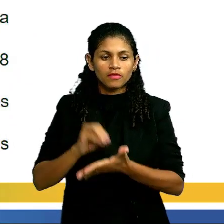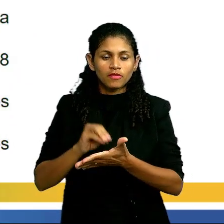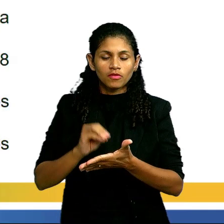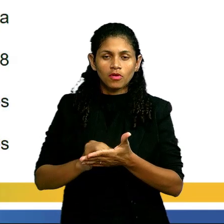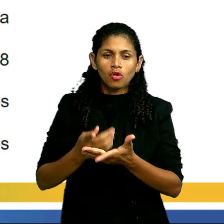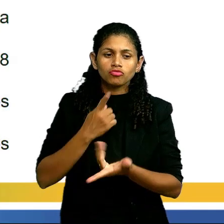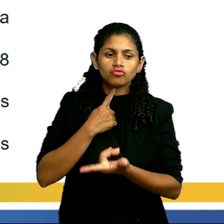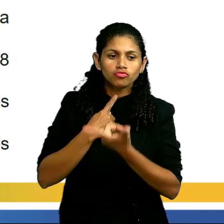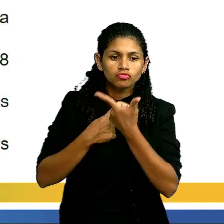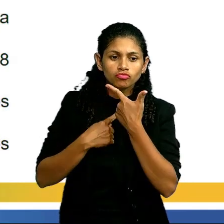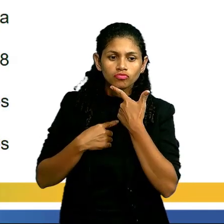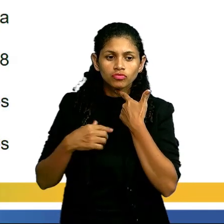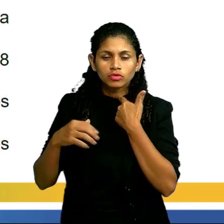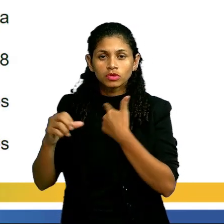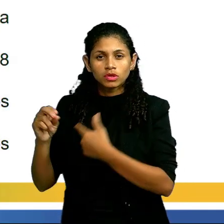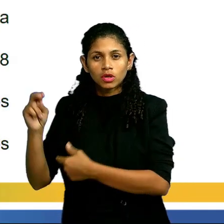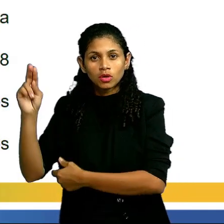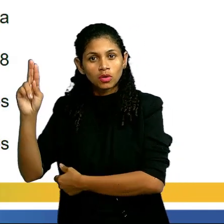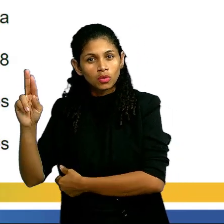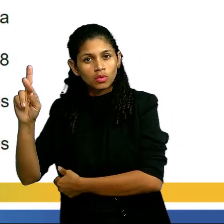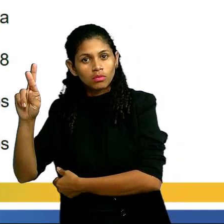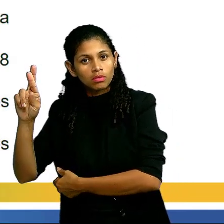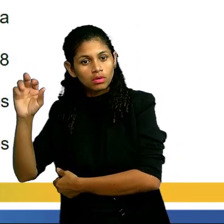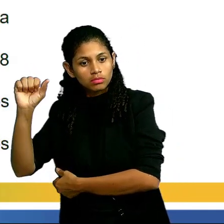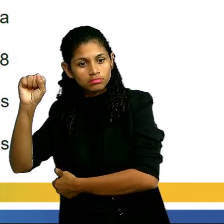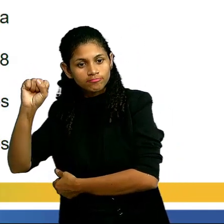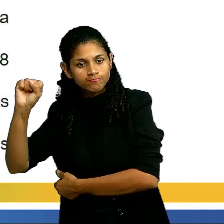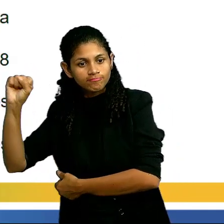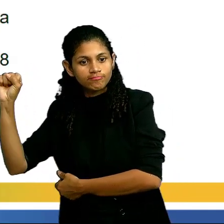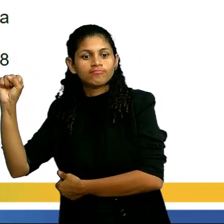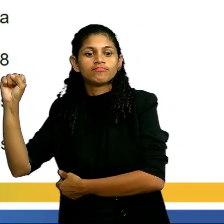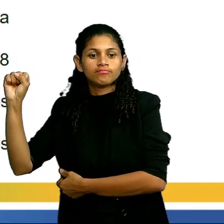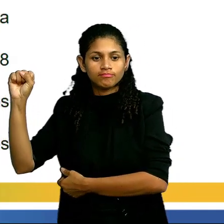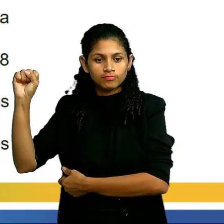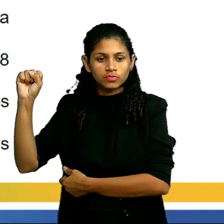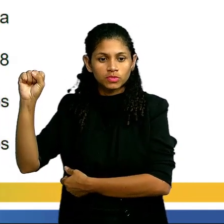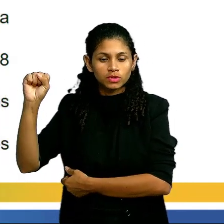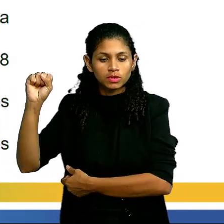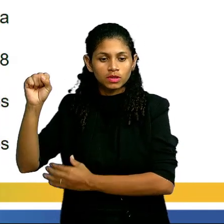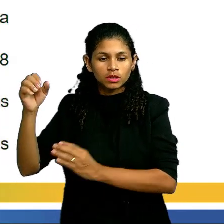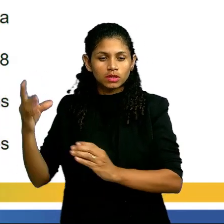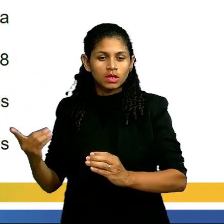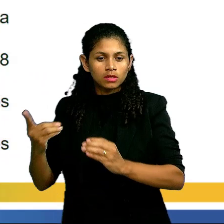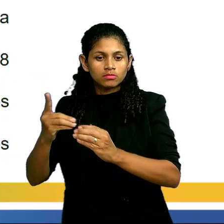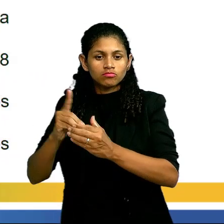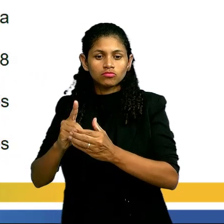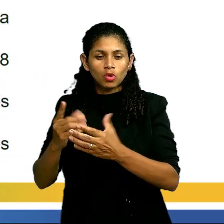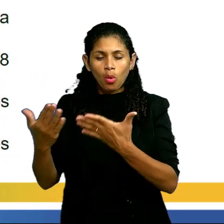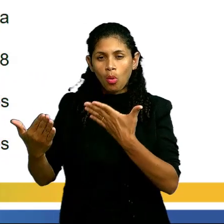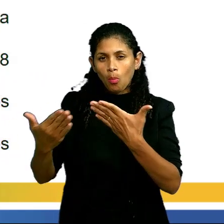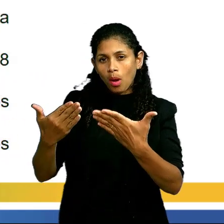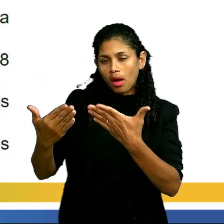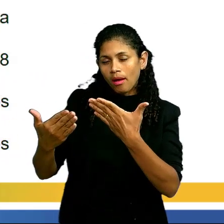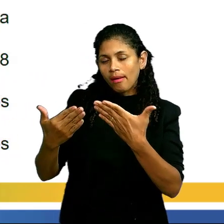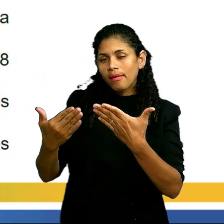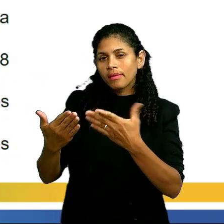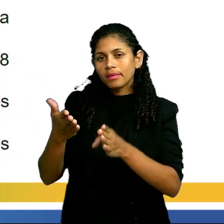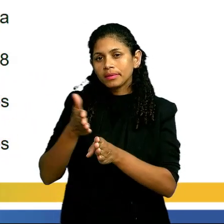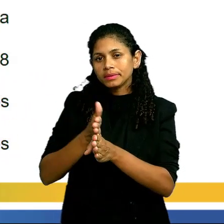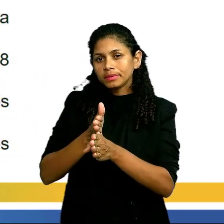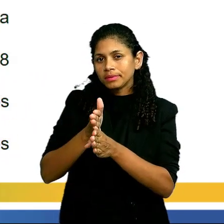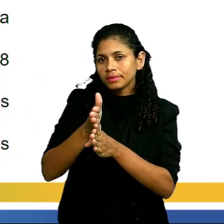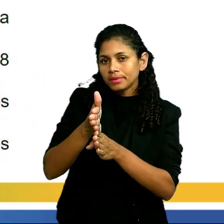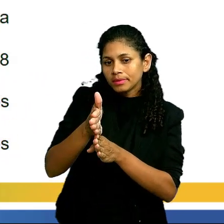paralelo 38 pelos Estados Unidos. Apesar, gente, da ONU, né, que foi que determinou